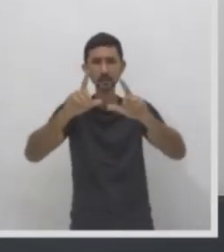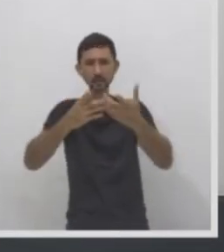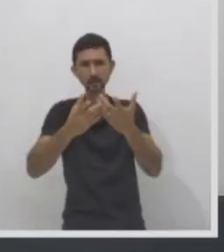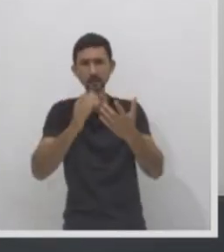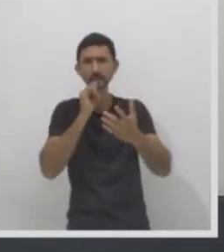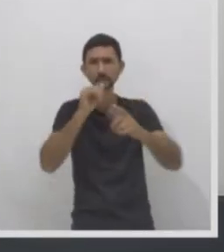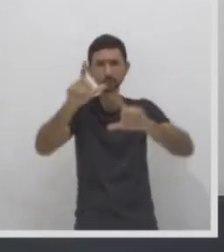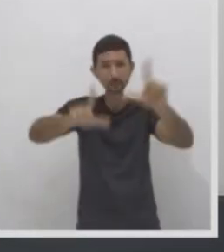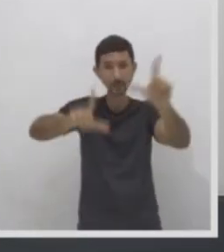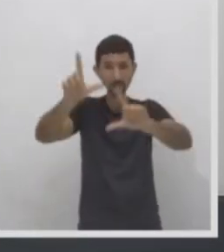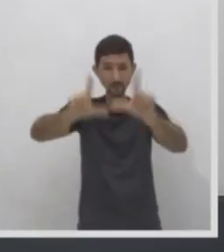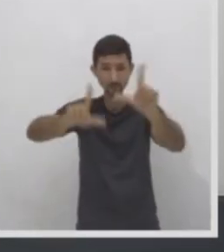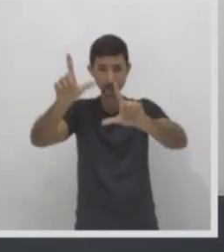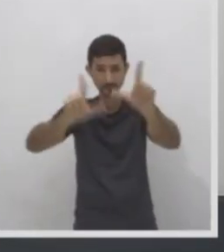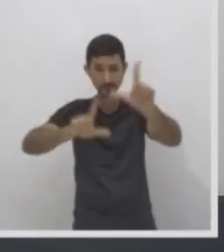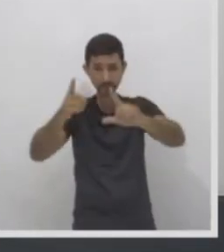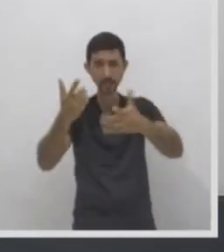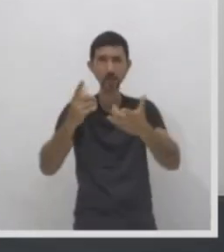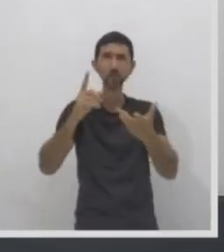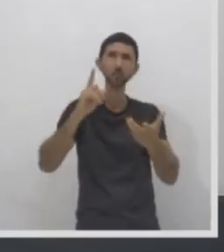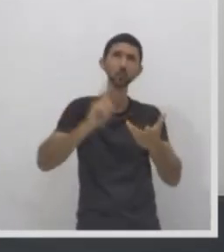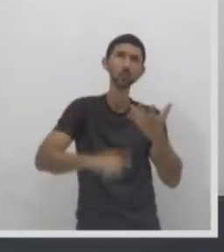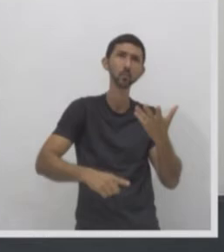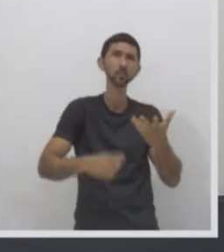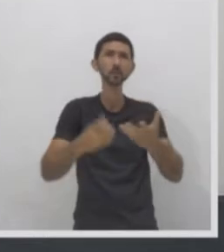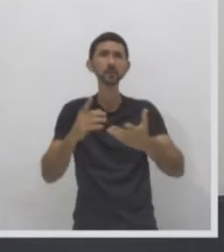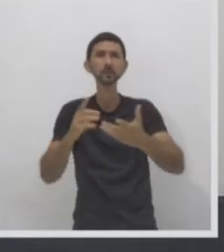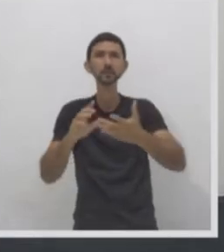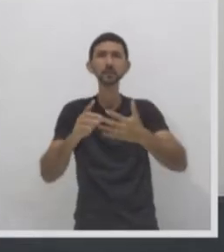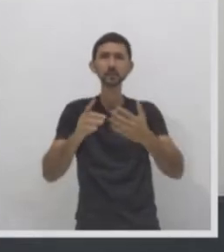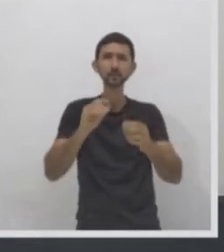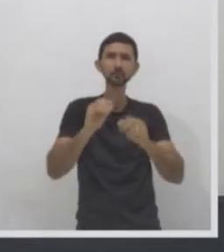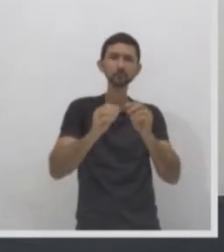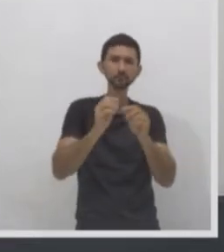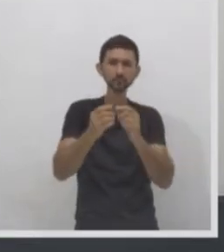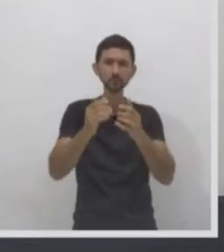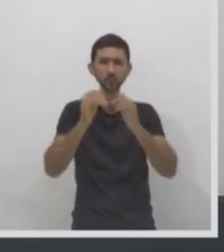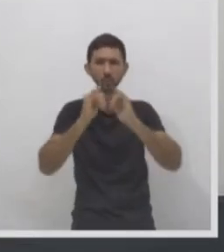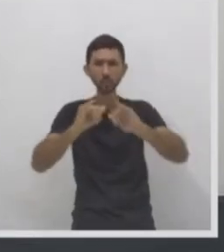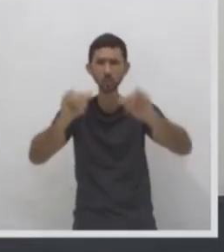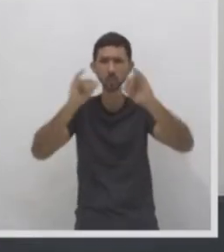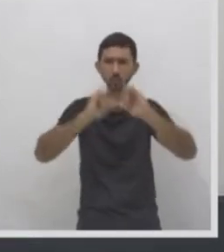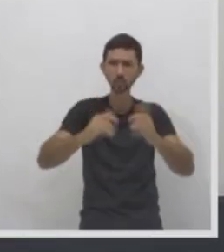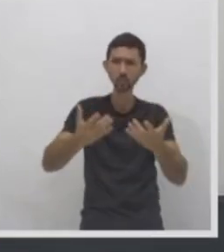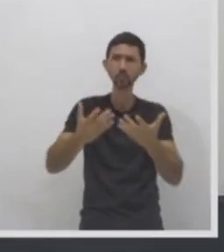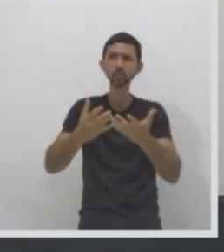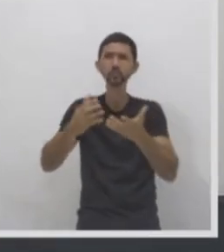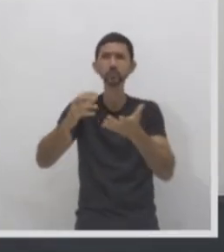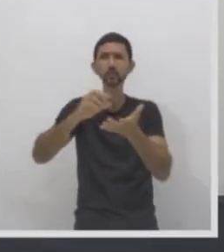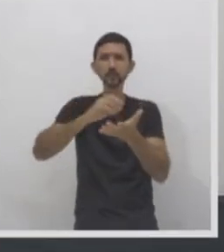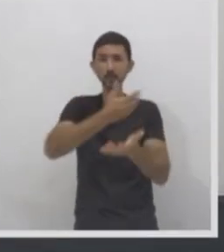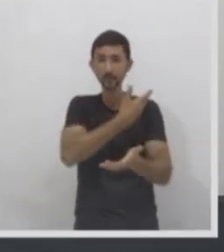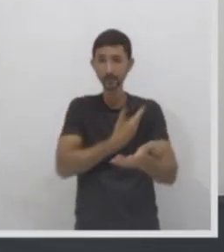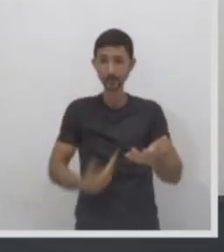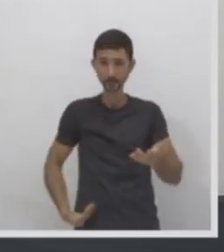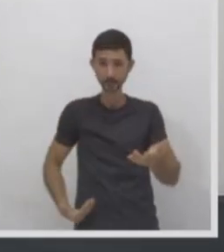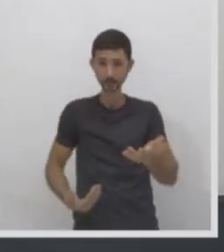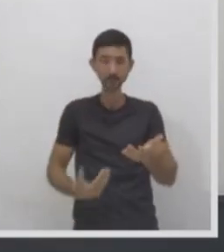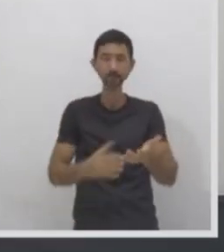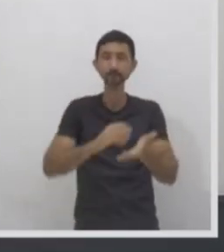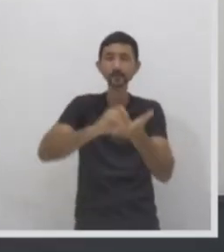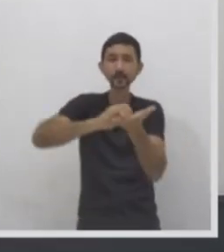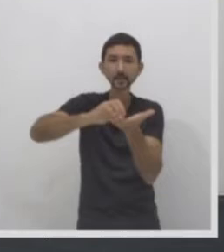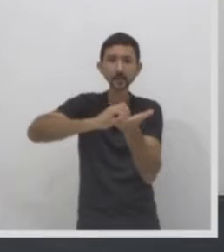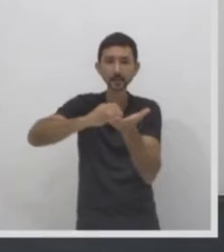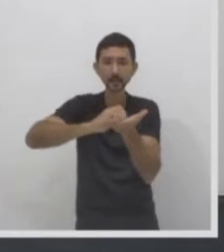na televisão, nós temos perfis que são perfis de notícia da Secretaria de Saúde, por exemplo, do Estado,